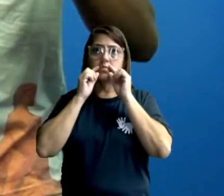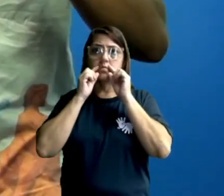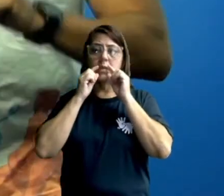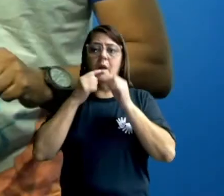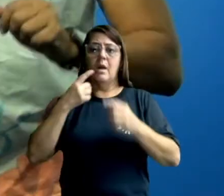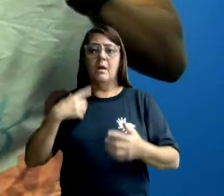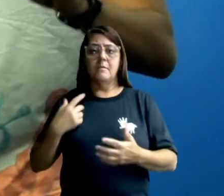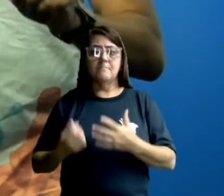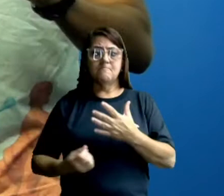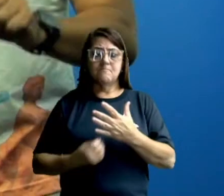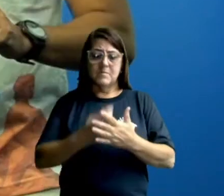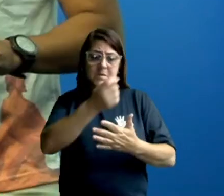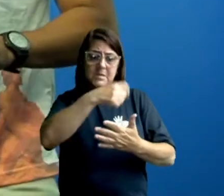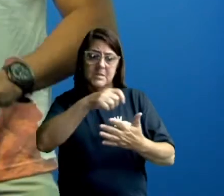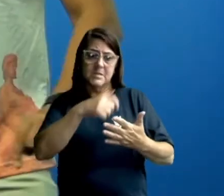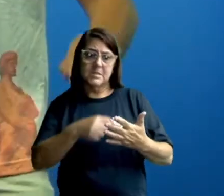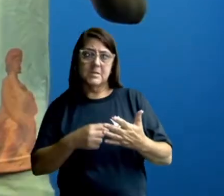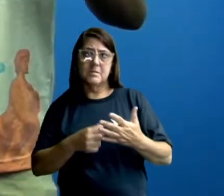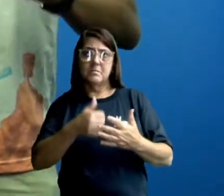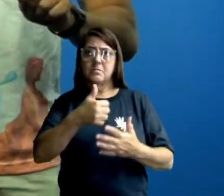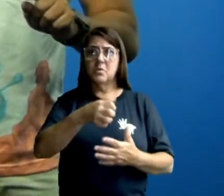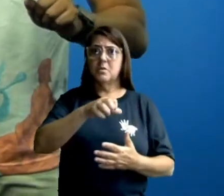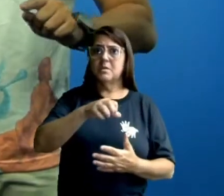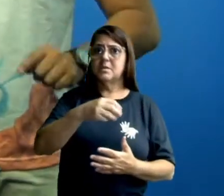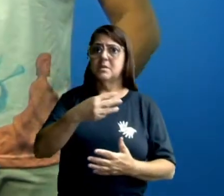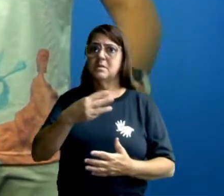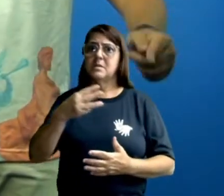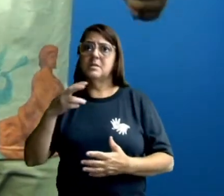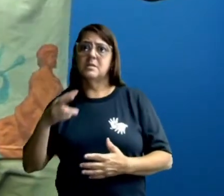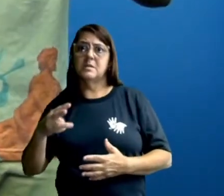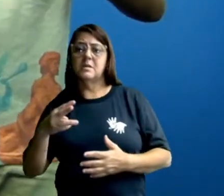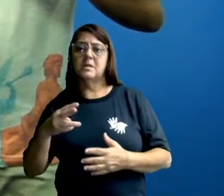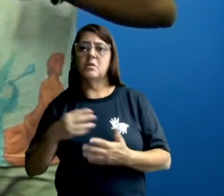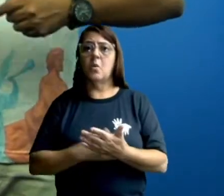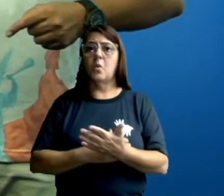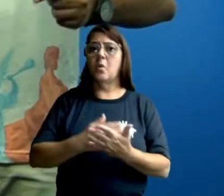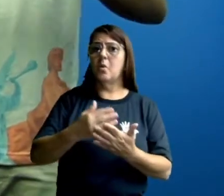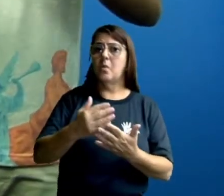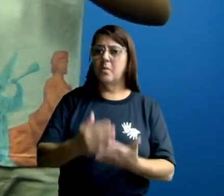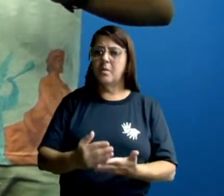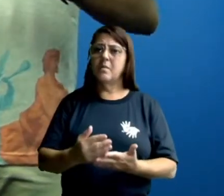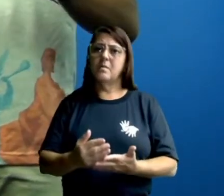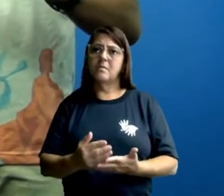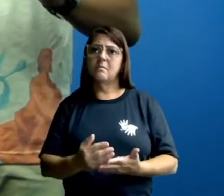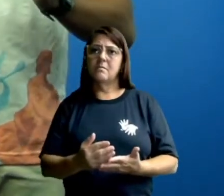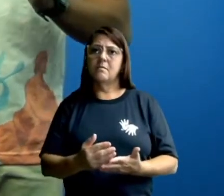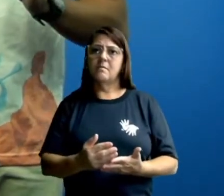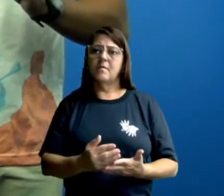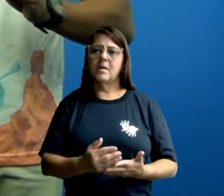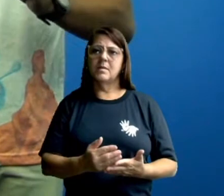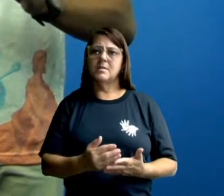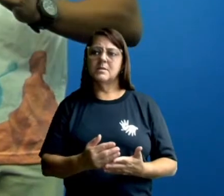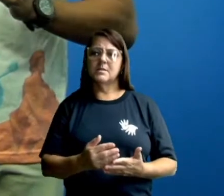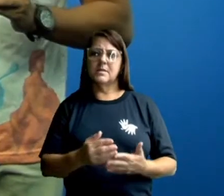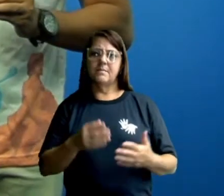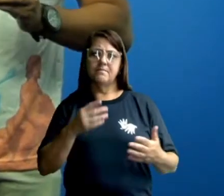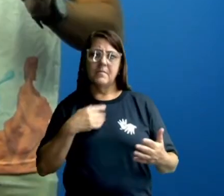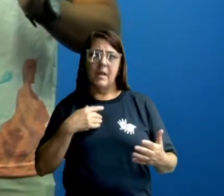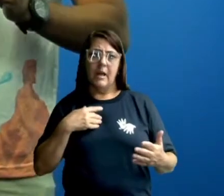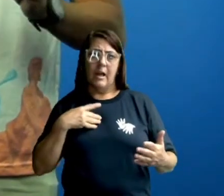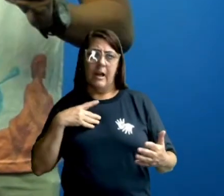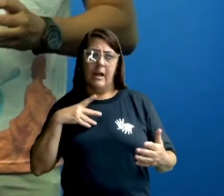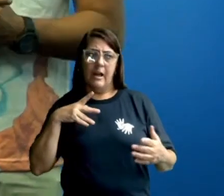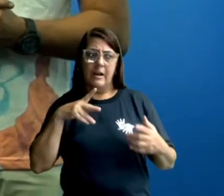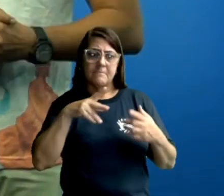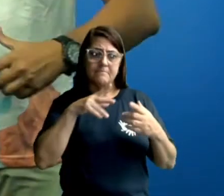em 1933 e começa a romper com alguns acordos